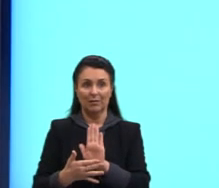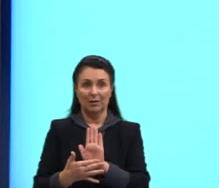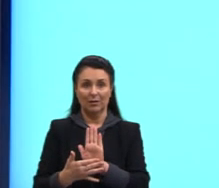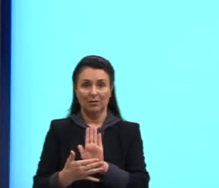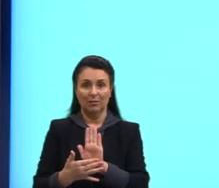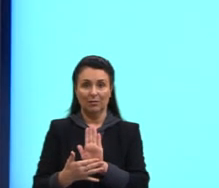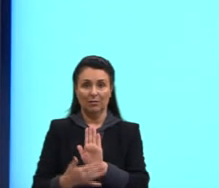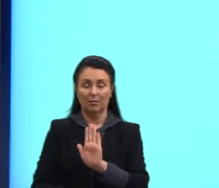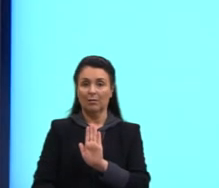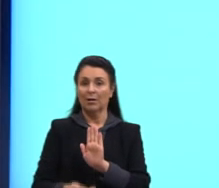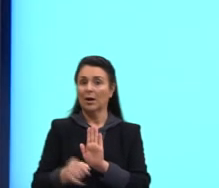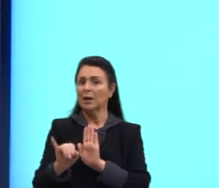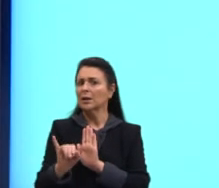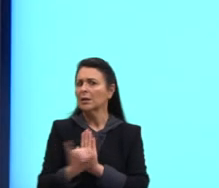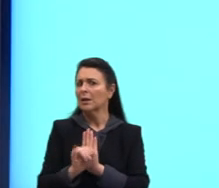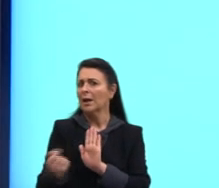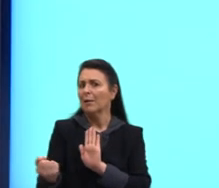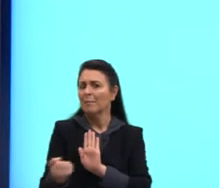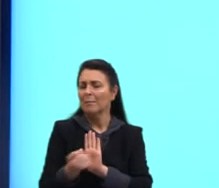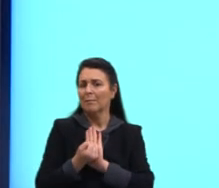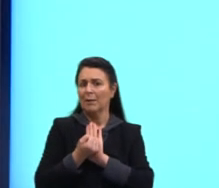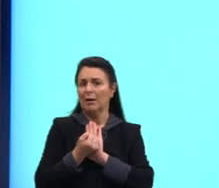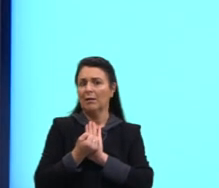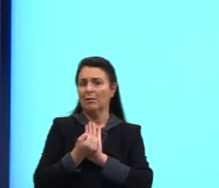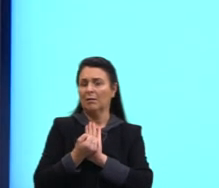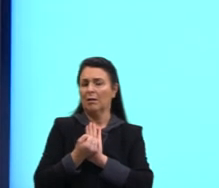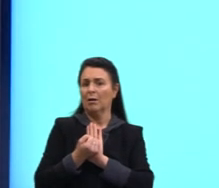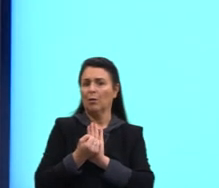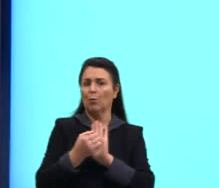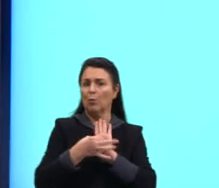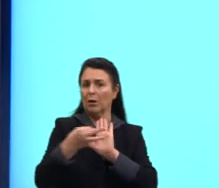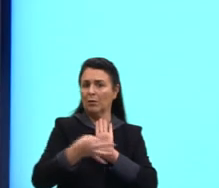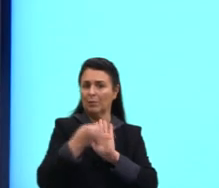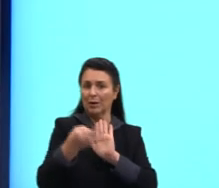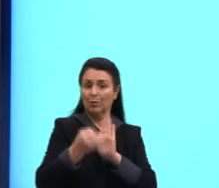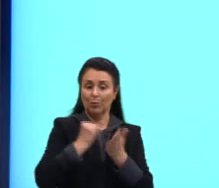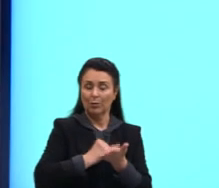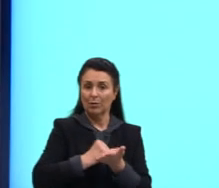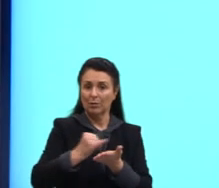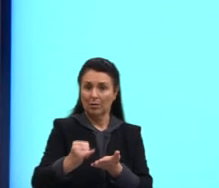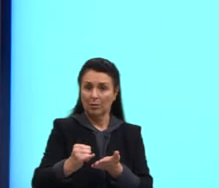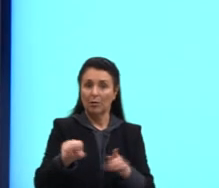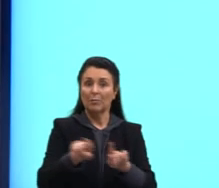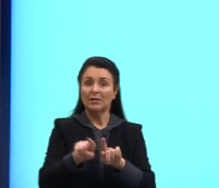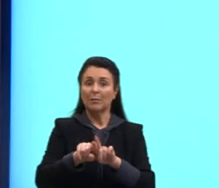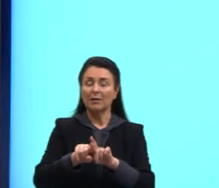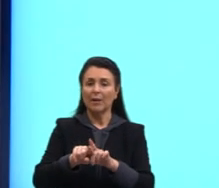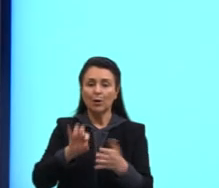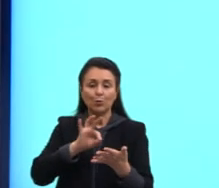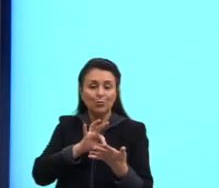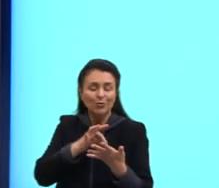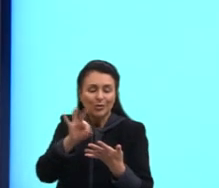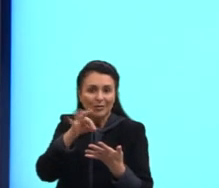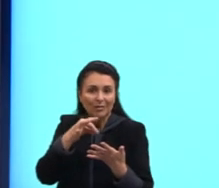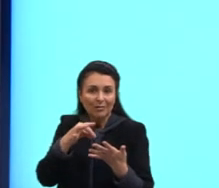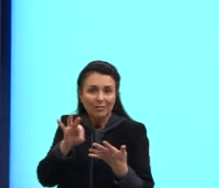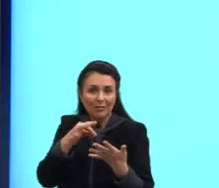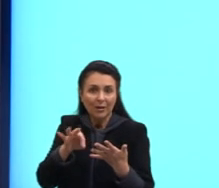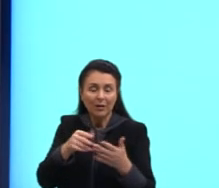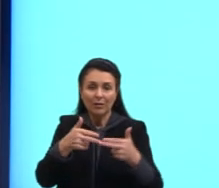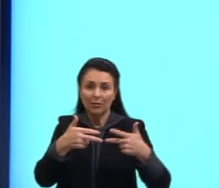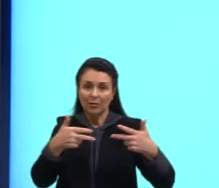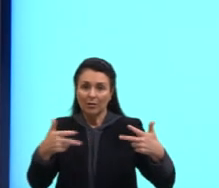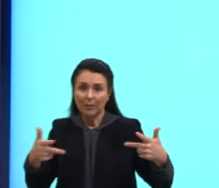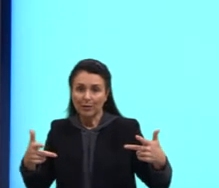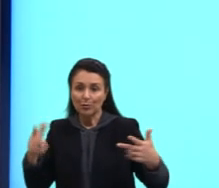identifica a marcação do argumento lá na introdução mas eu disse aqui também os elementos de